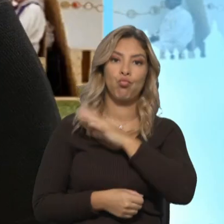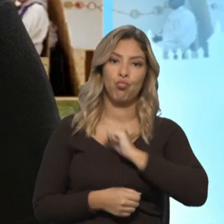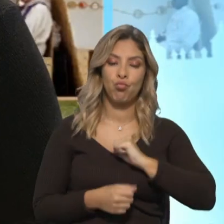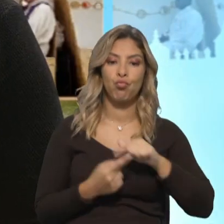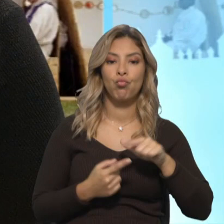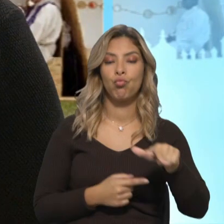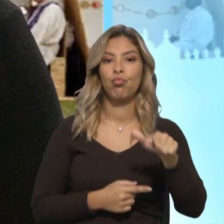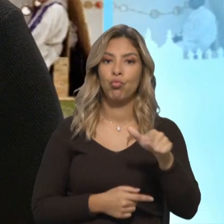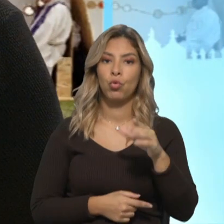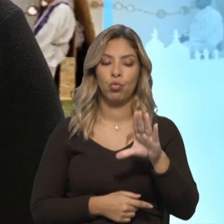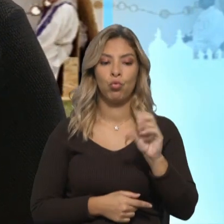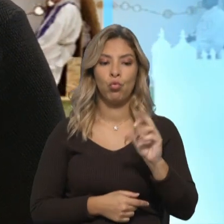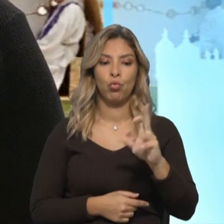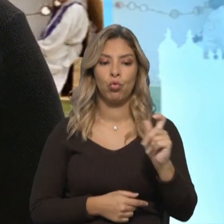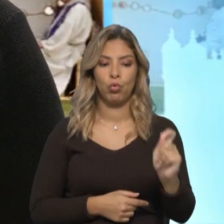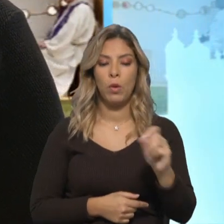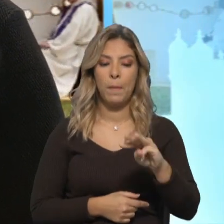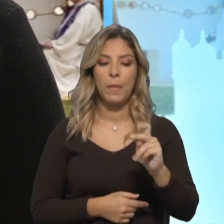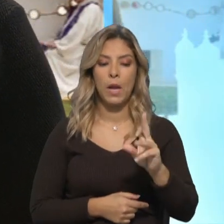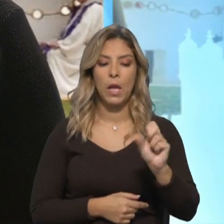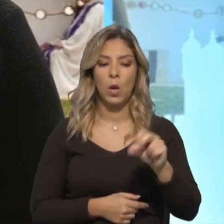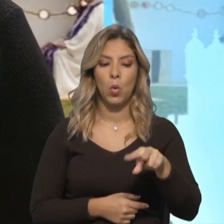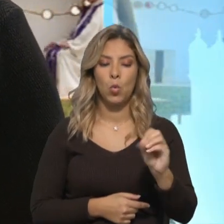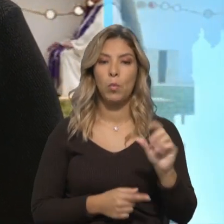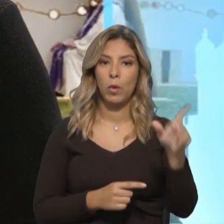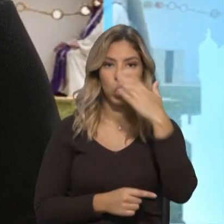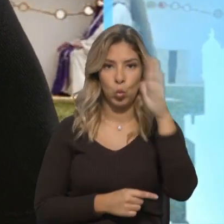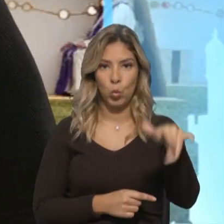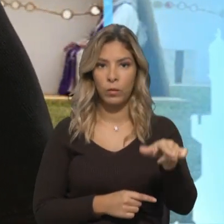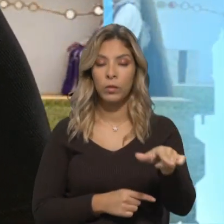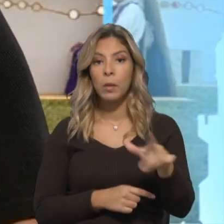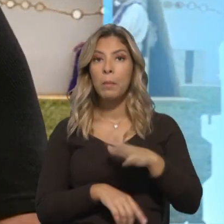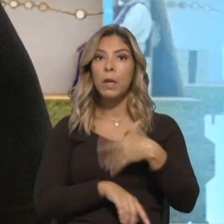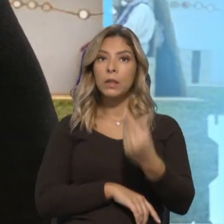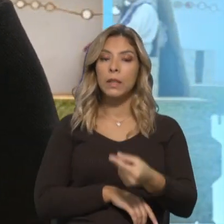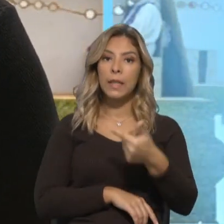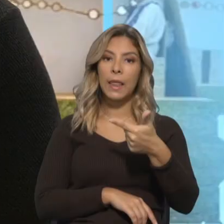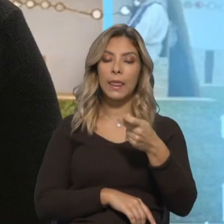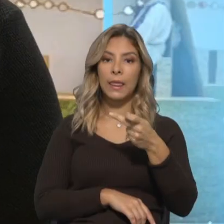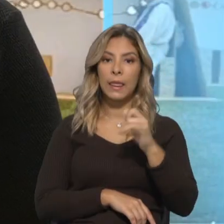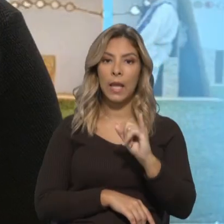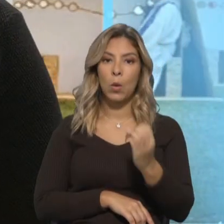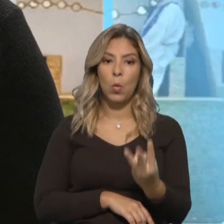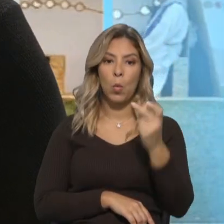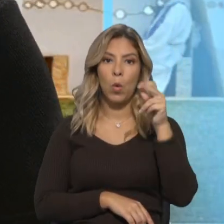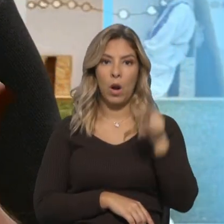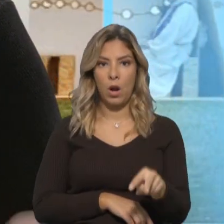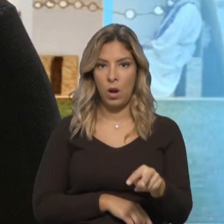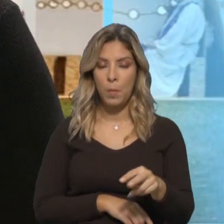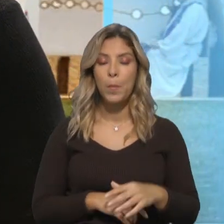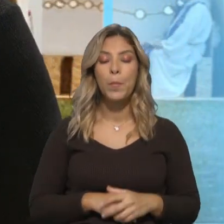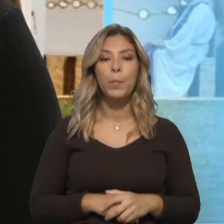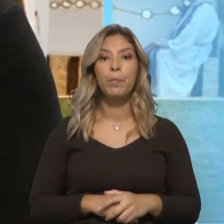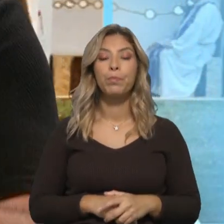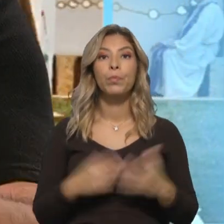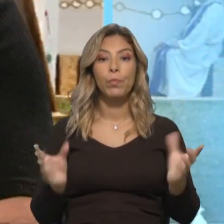novo da Igreja Católica, e mais tarde veio também Taiwan, a nível dos missionários da Consolata. As missionárias